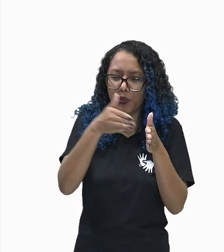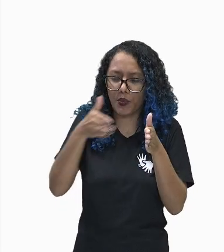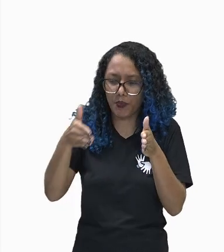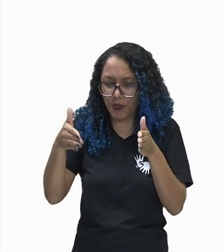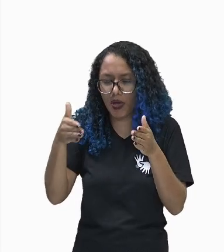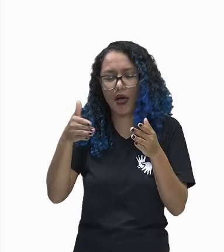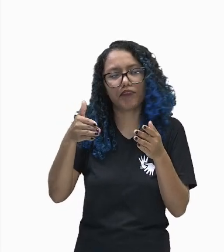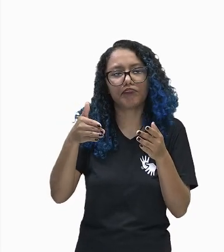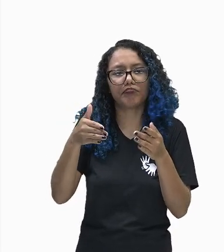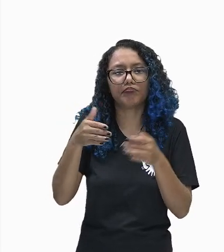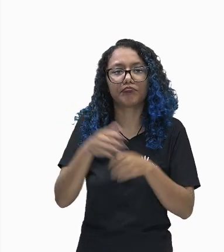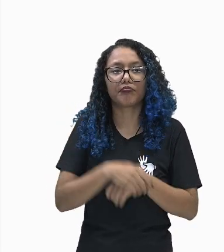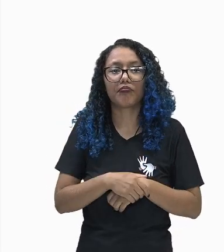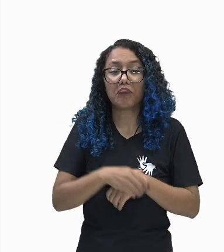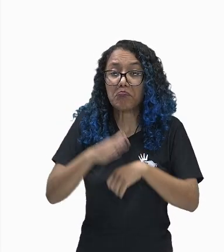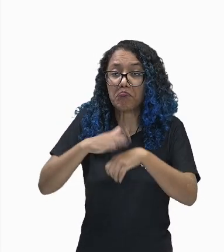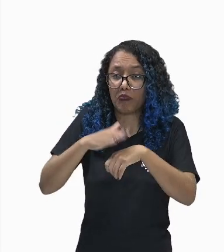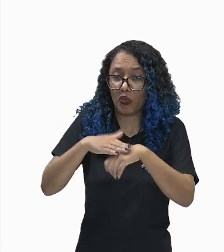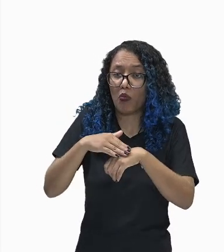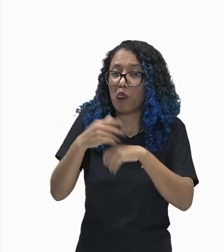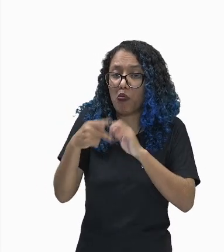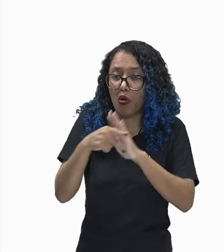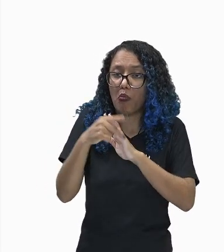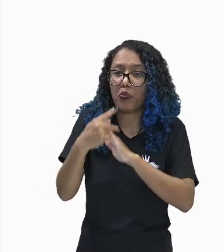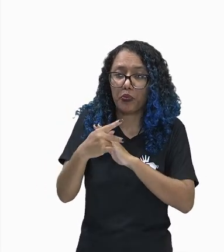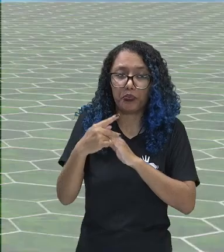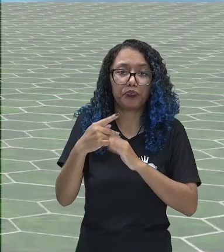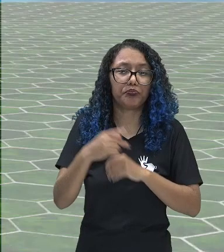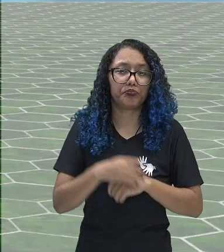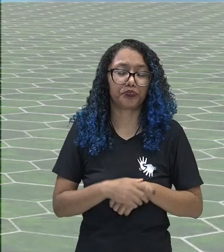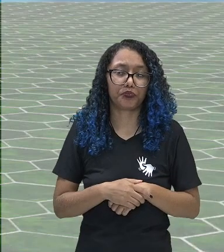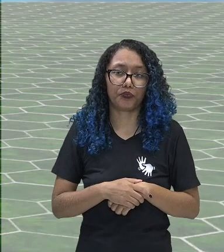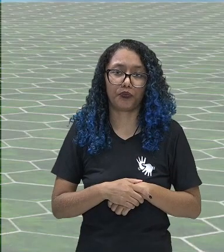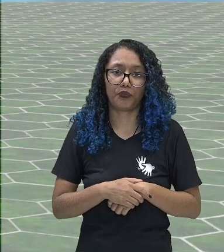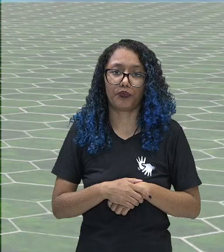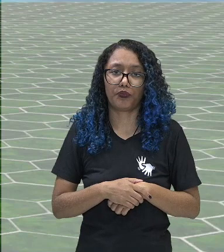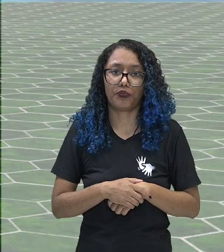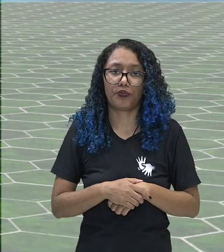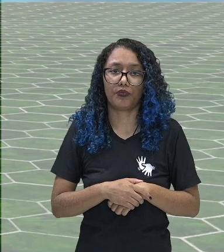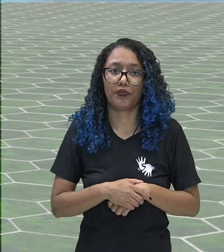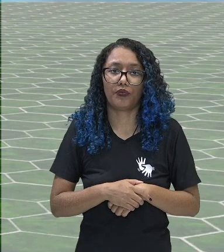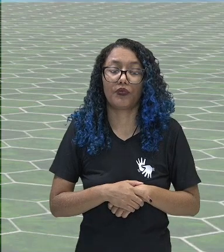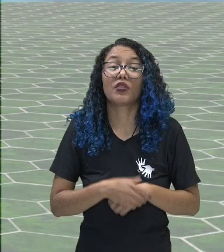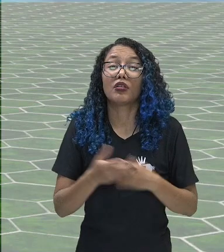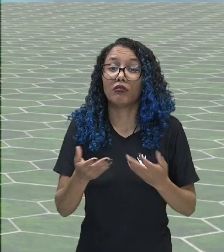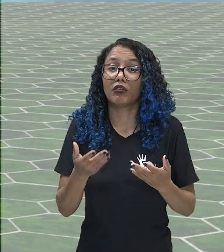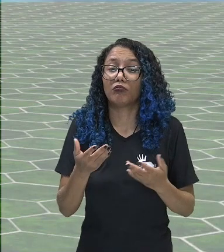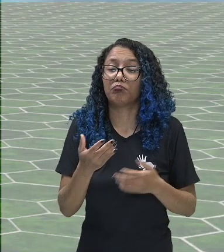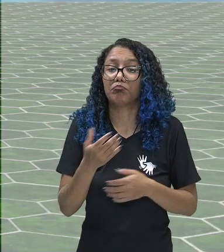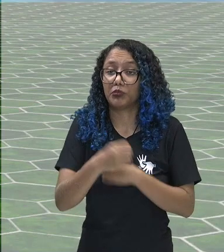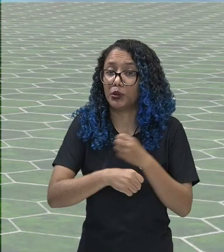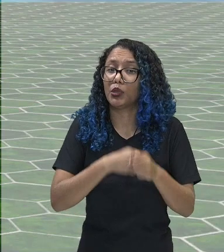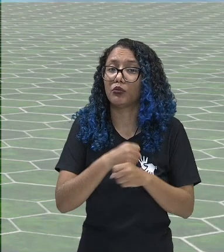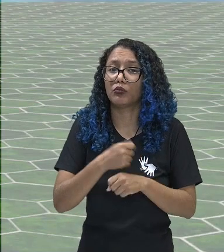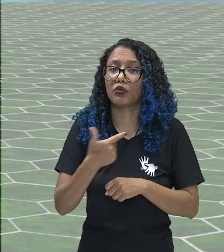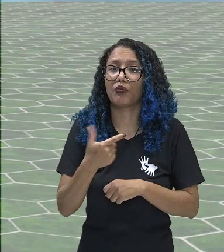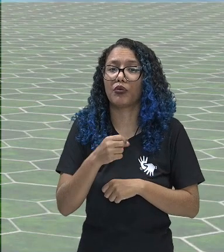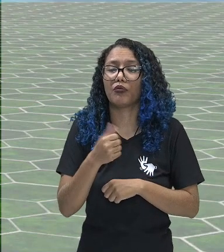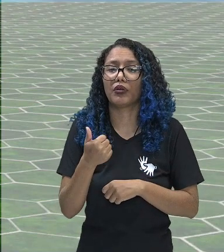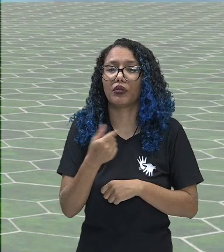perdido por conta própria. Então, tem-se aí que em 2012 que esses estudos foram